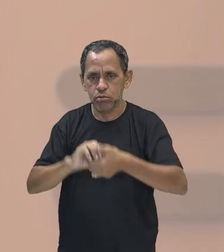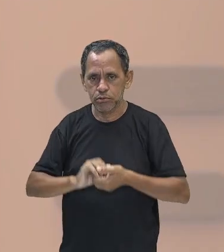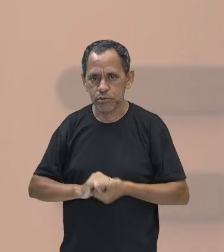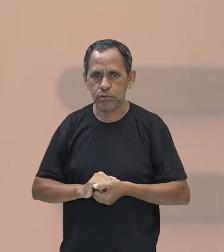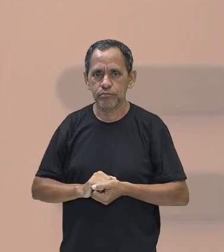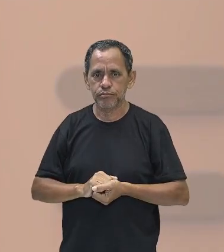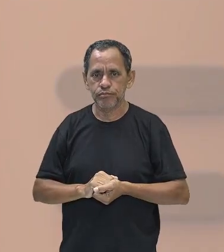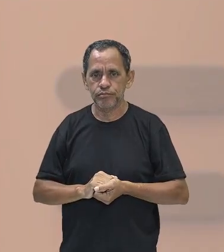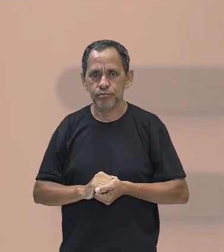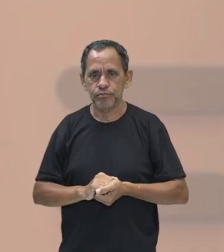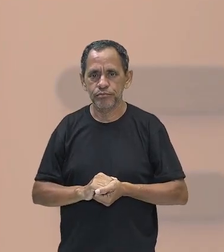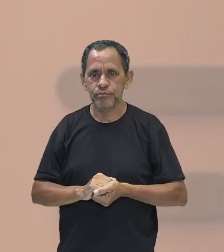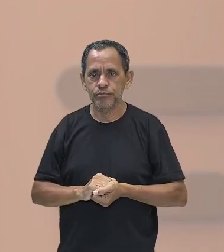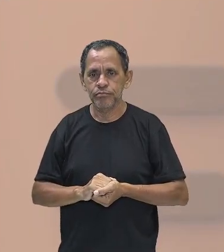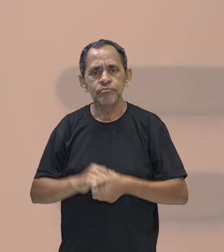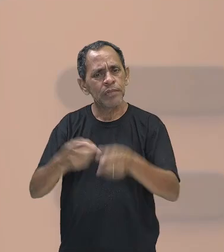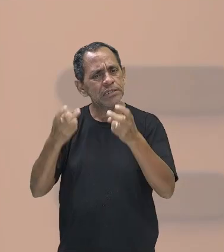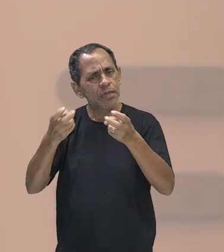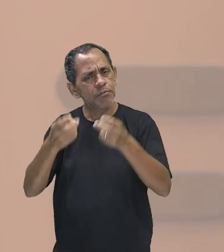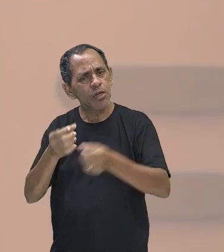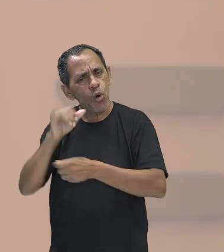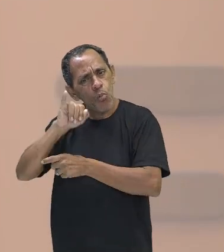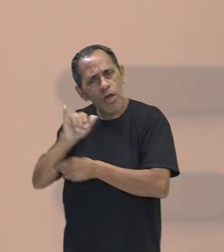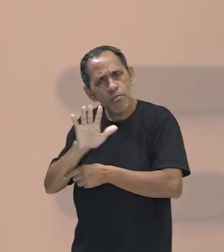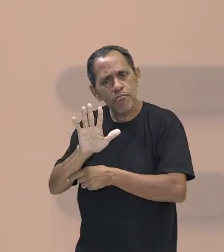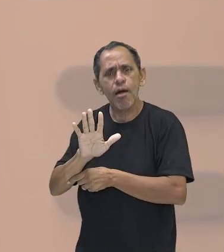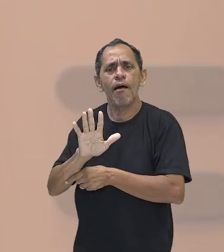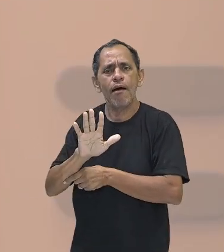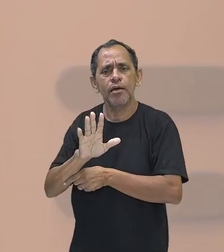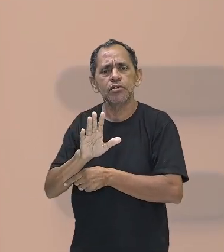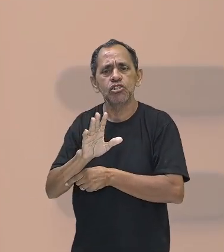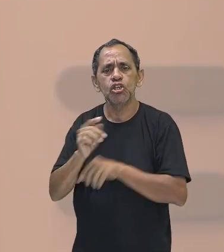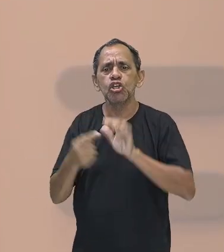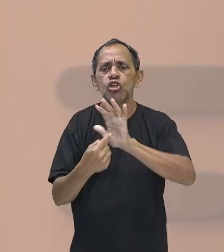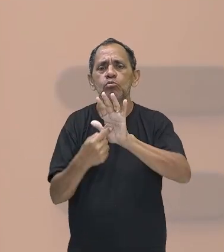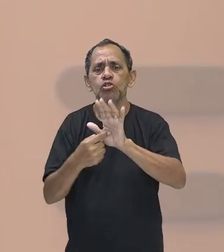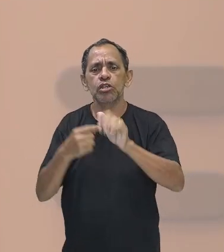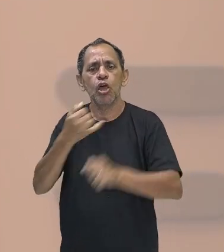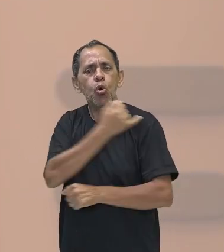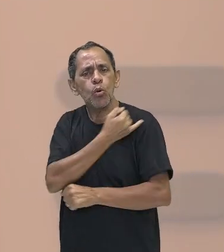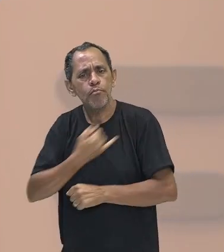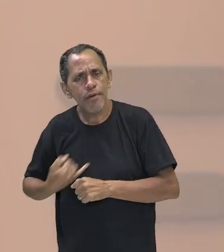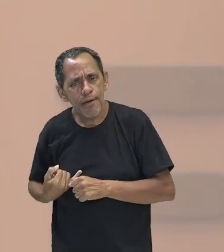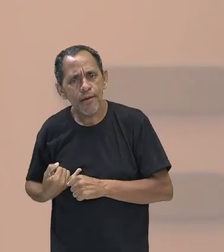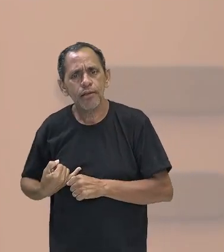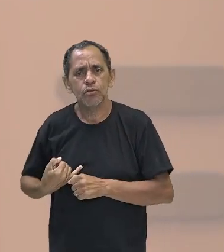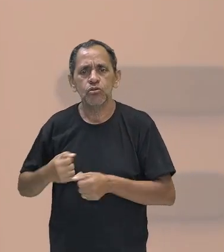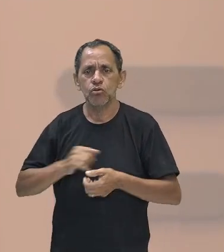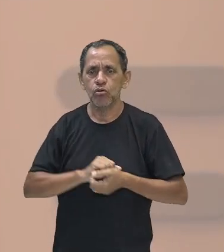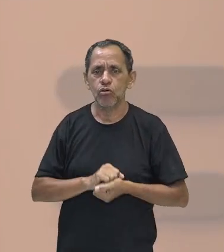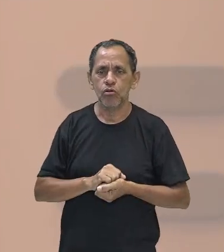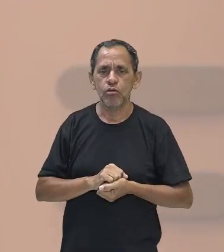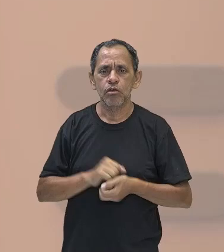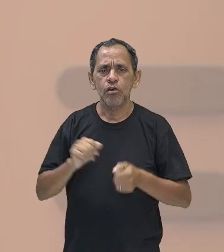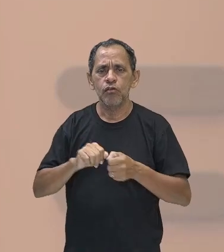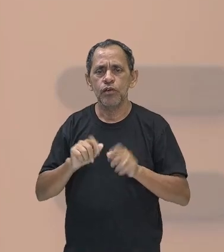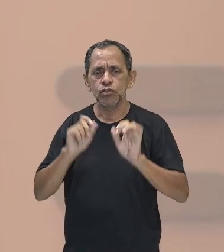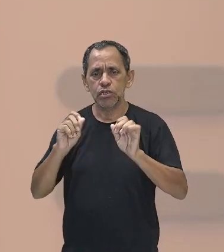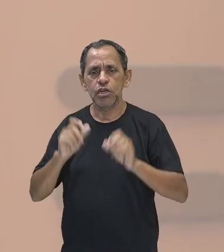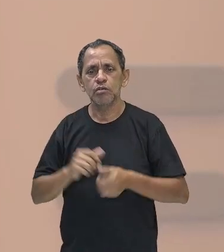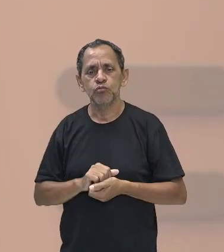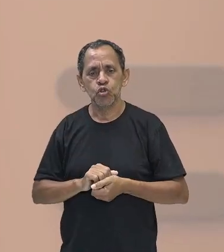né? Uma imagem, então, para vocês verem o que? Esse imperialismo, então, aí, que, né, os